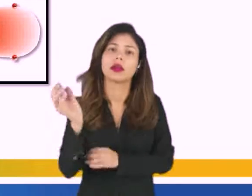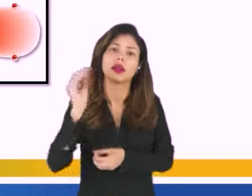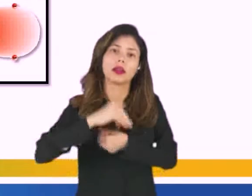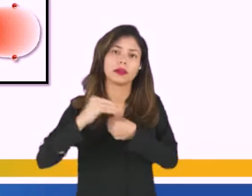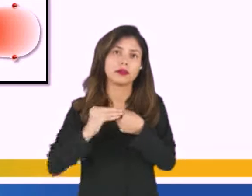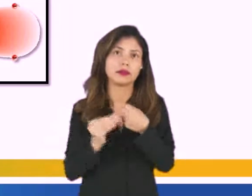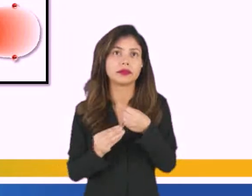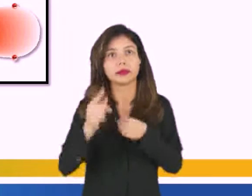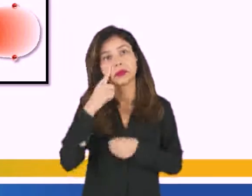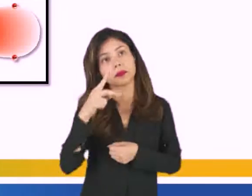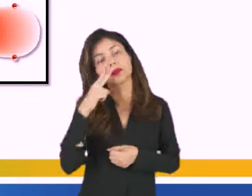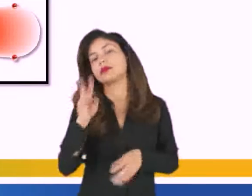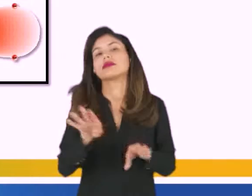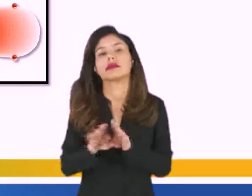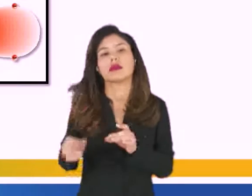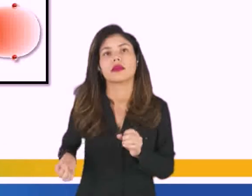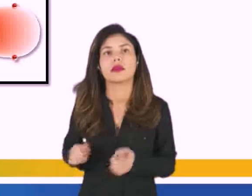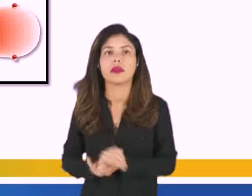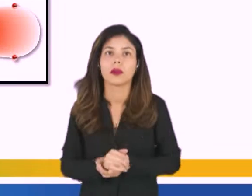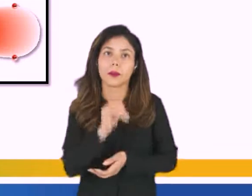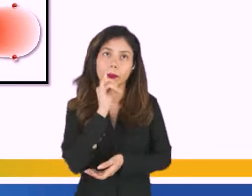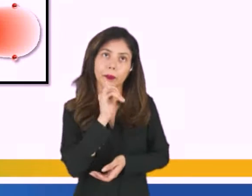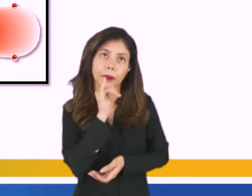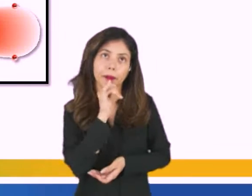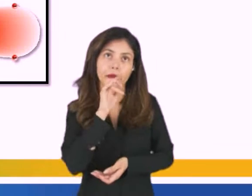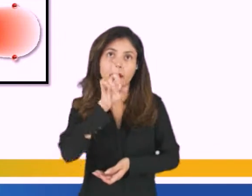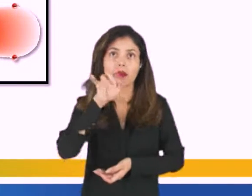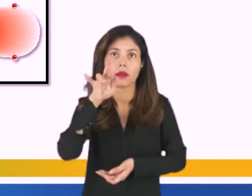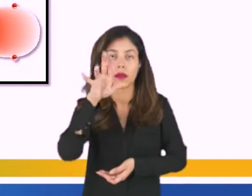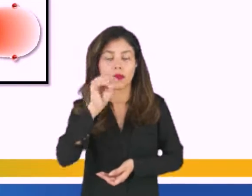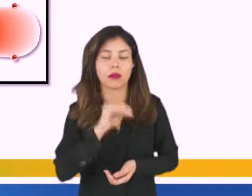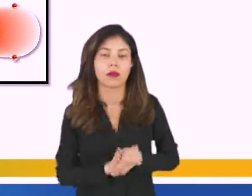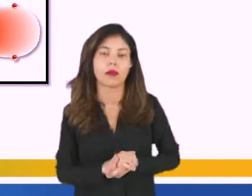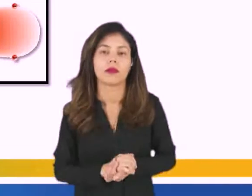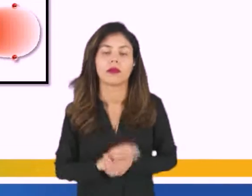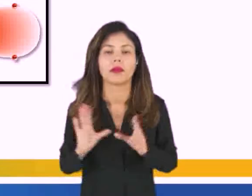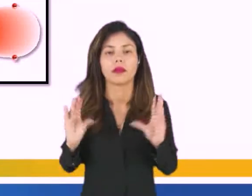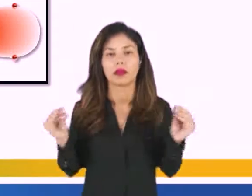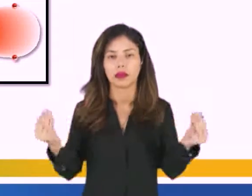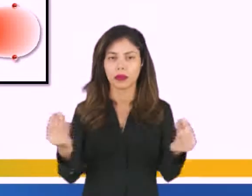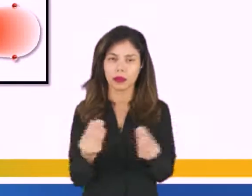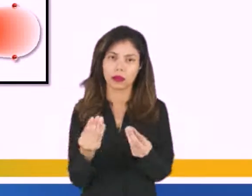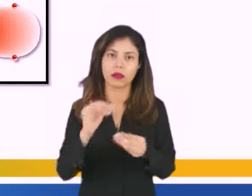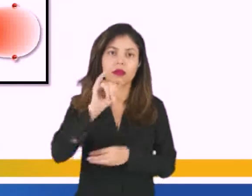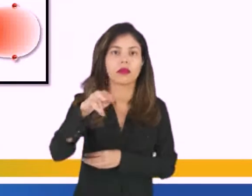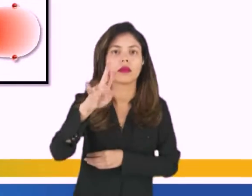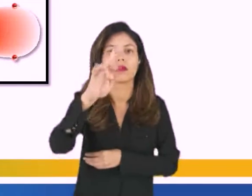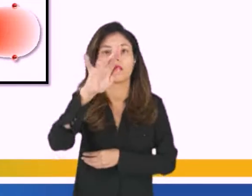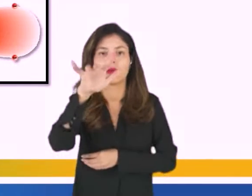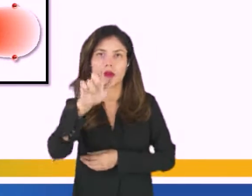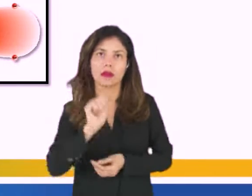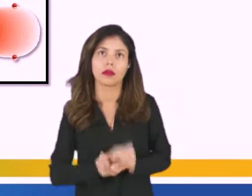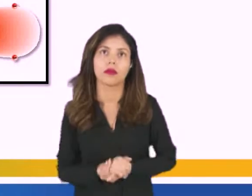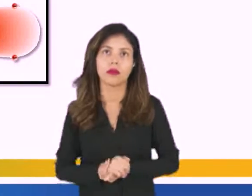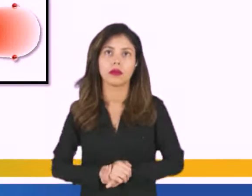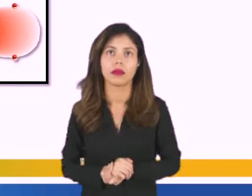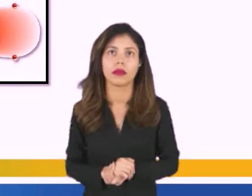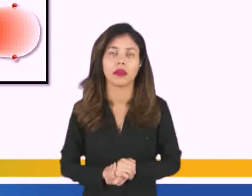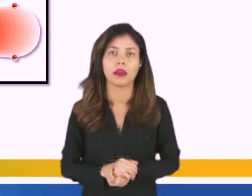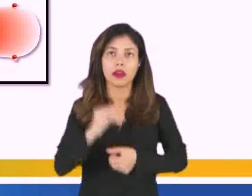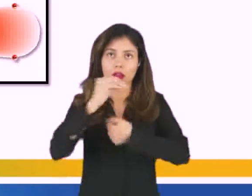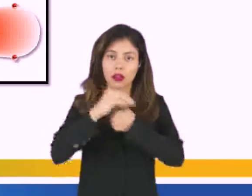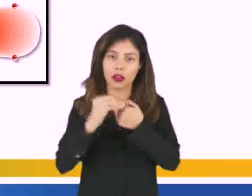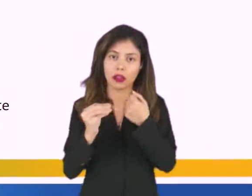induzido, como vocês veem aqui o hélio, o exemplo, que é um composto inorgânico, né? E nós temos aqui, são